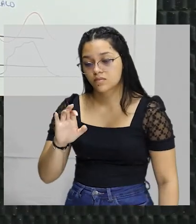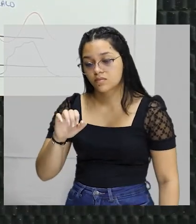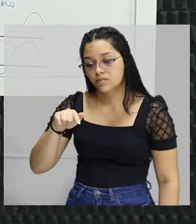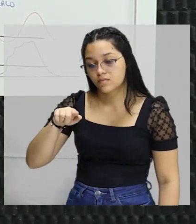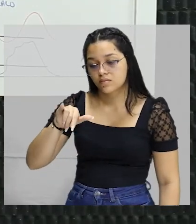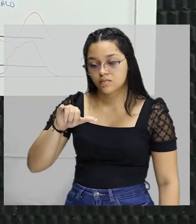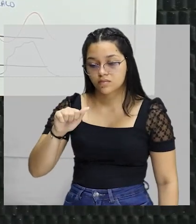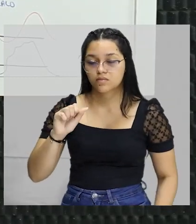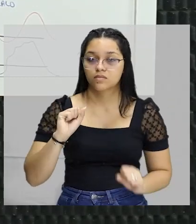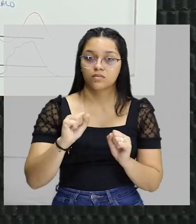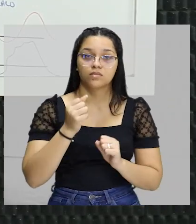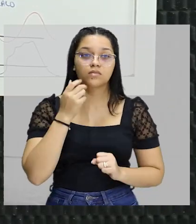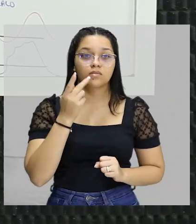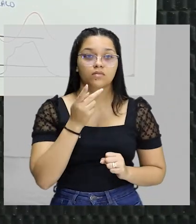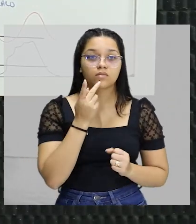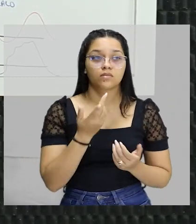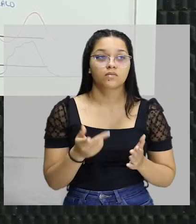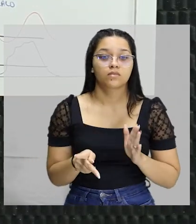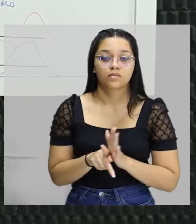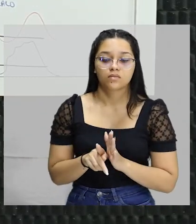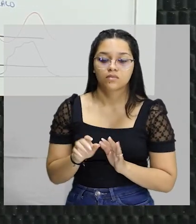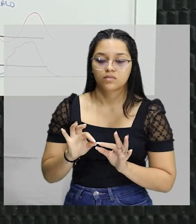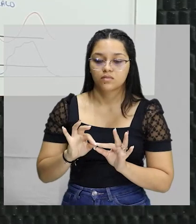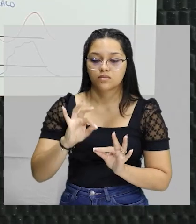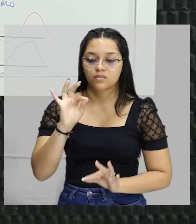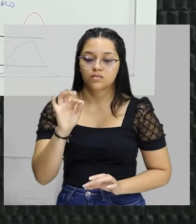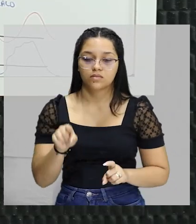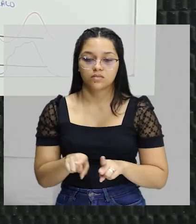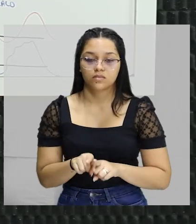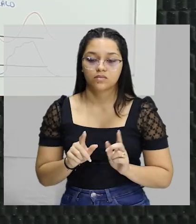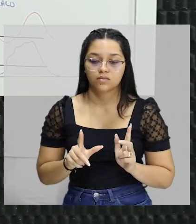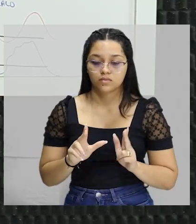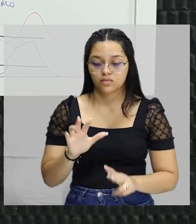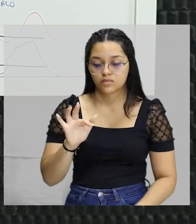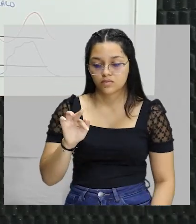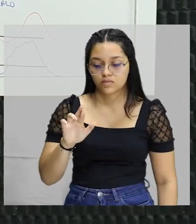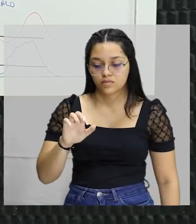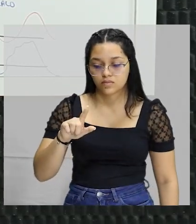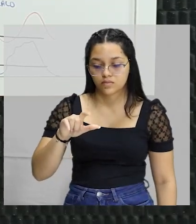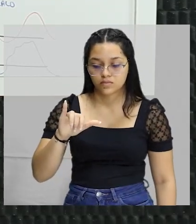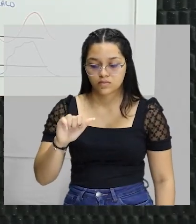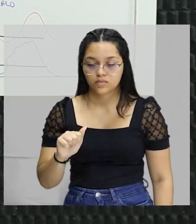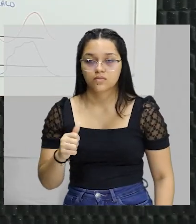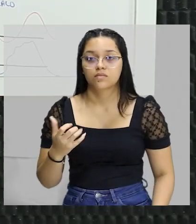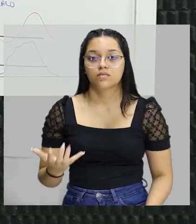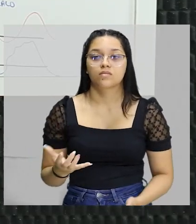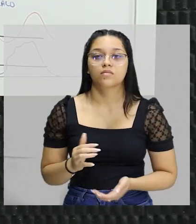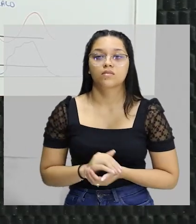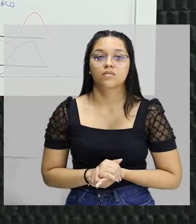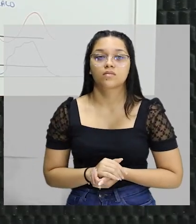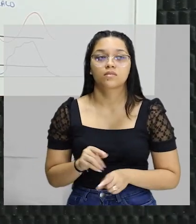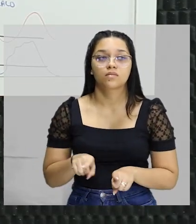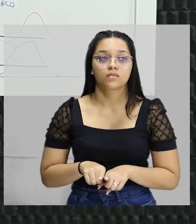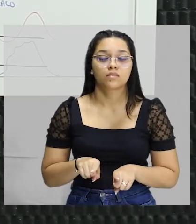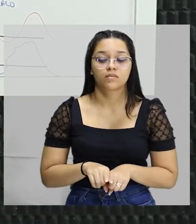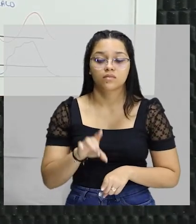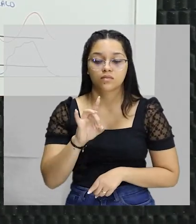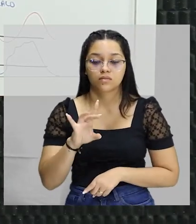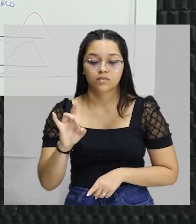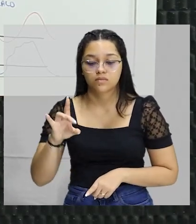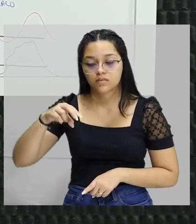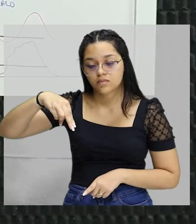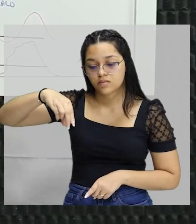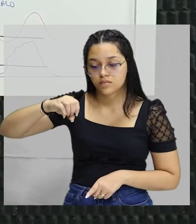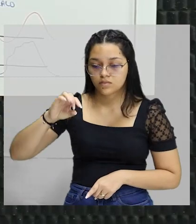frequência, aí nós vamos falar sobre a altura, né, que é justamente a frequência, ok? Cada nota